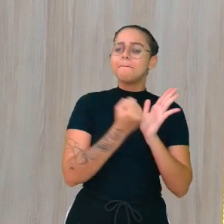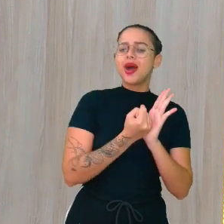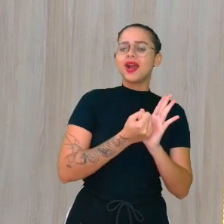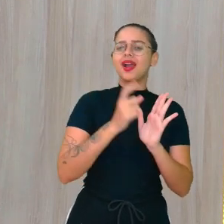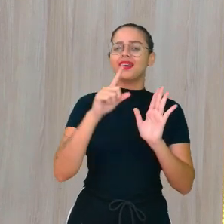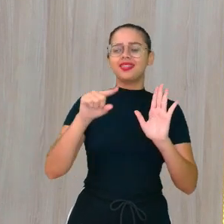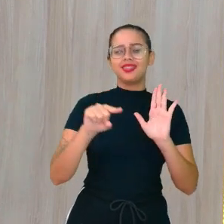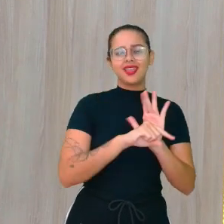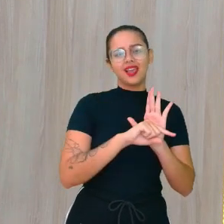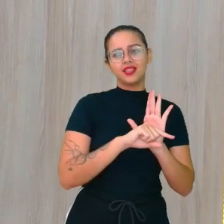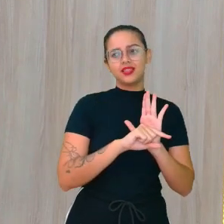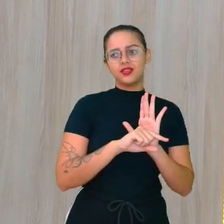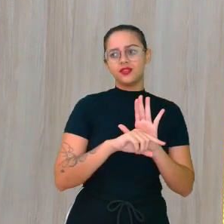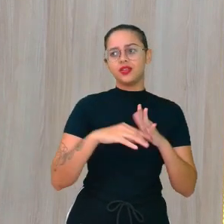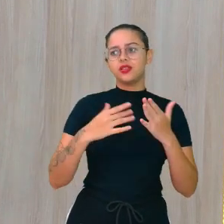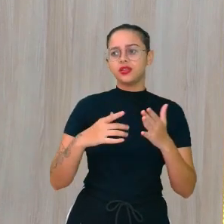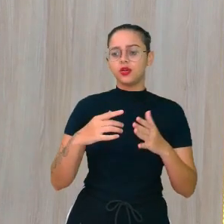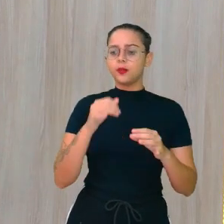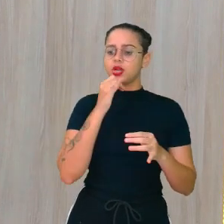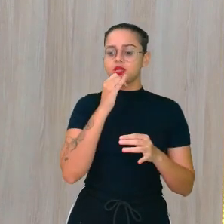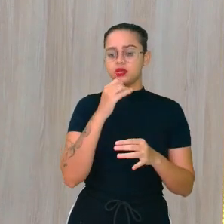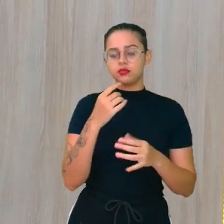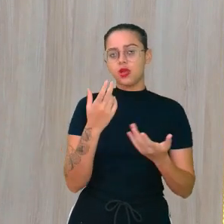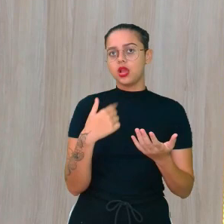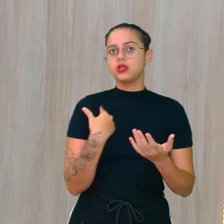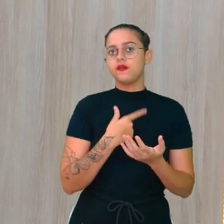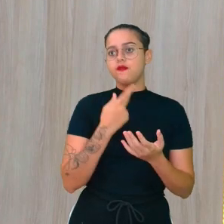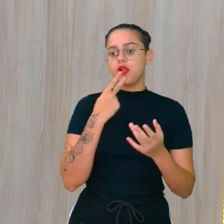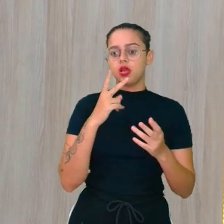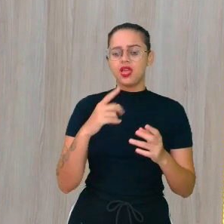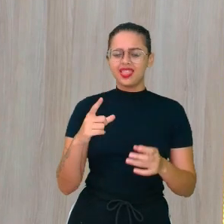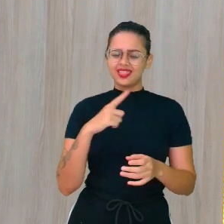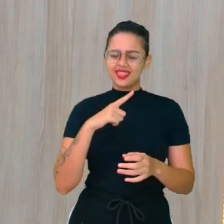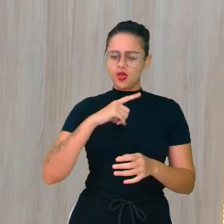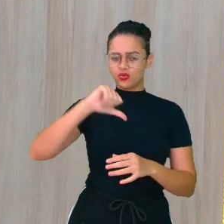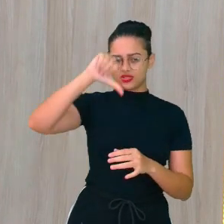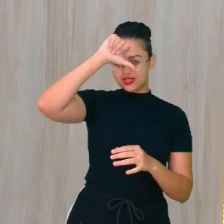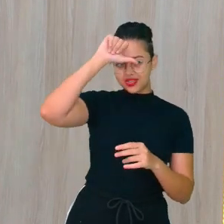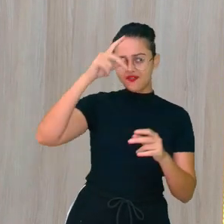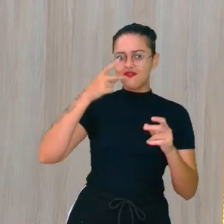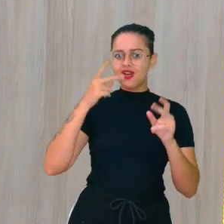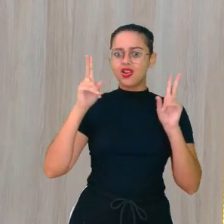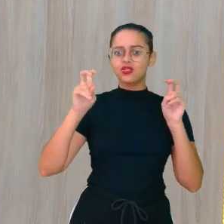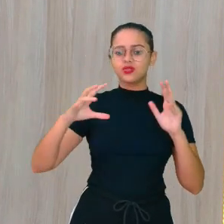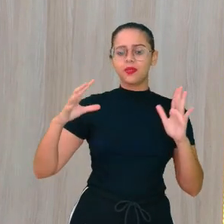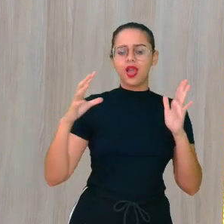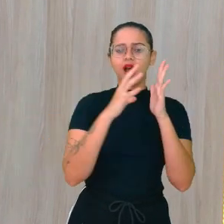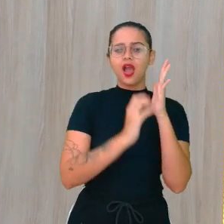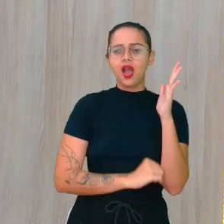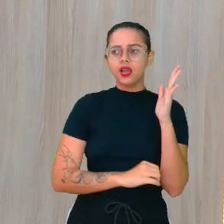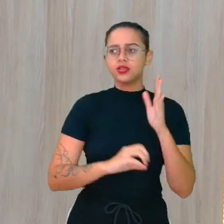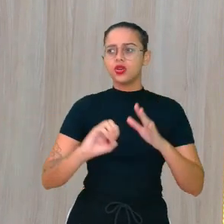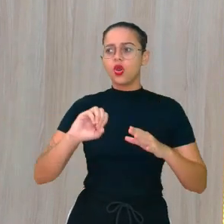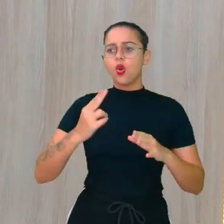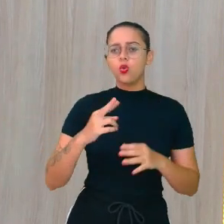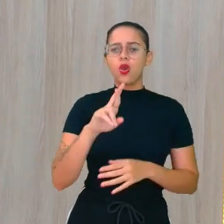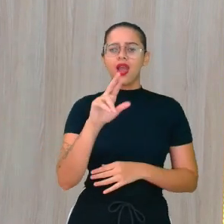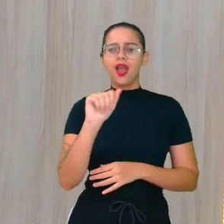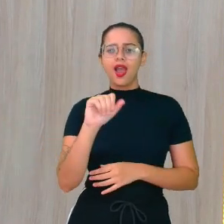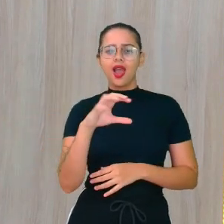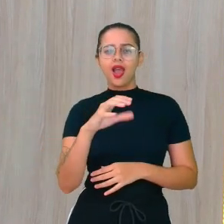tá? Estigma. A gente tem um estigma quando se fala em AIDS, quando se fala em raça.